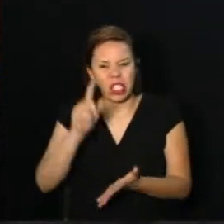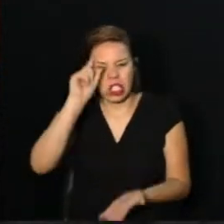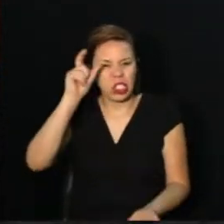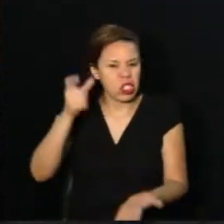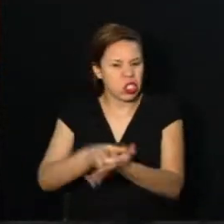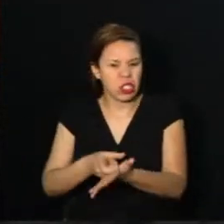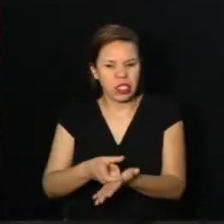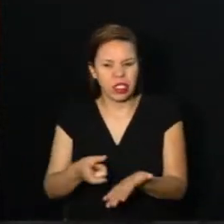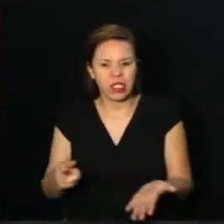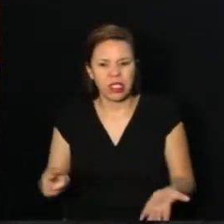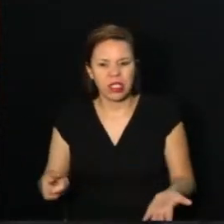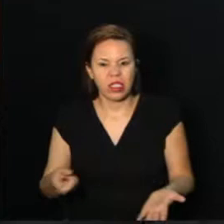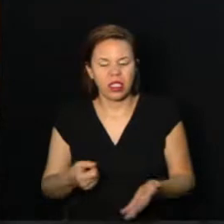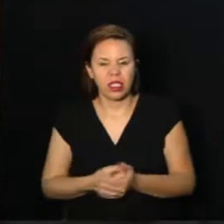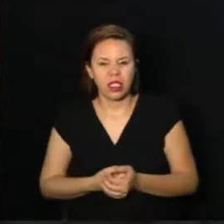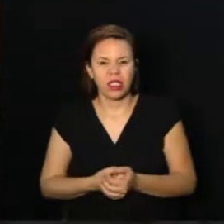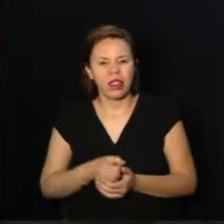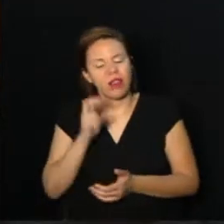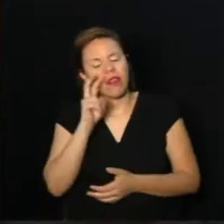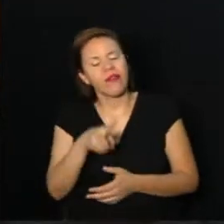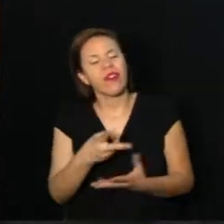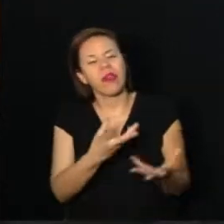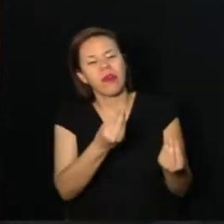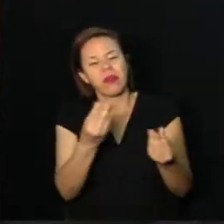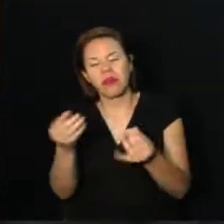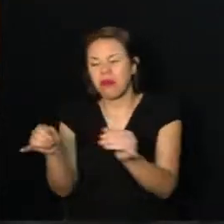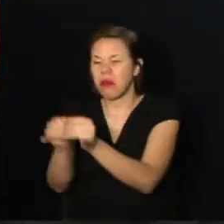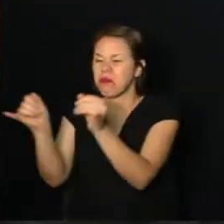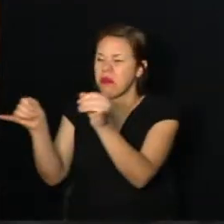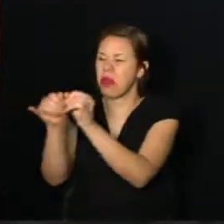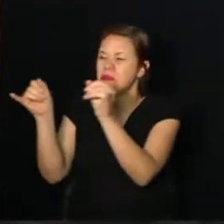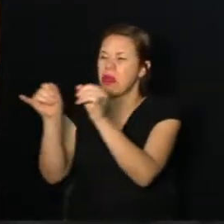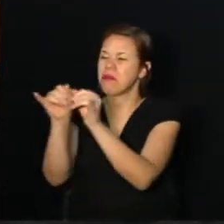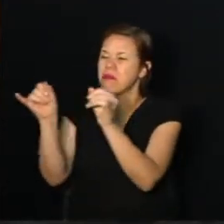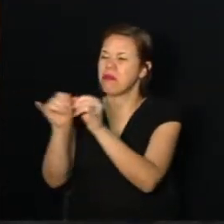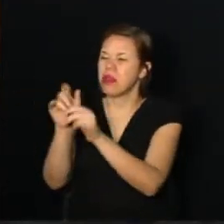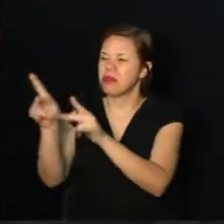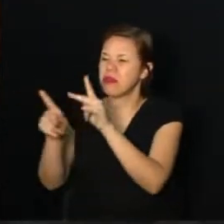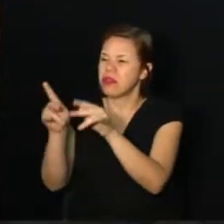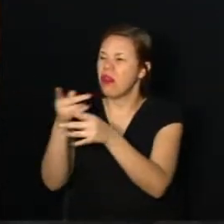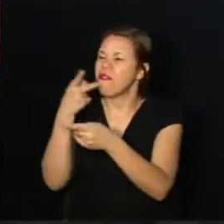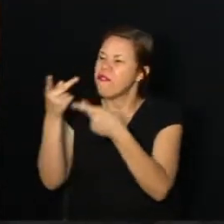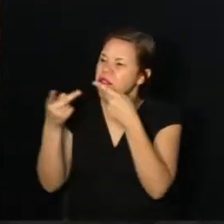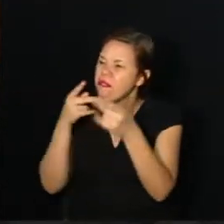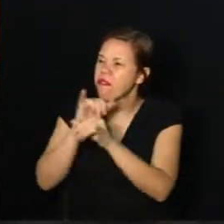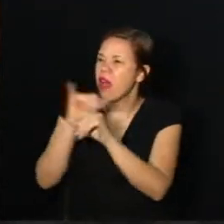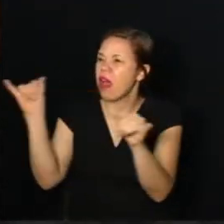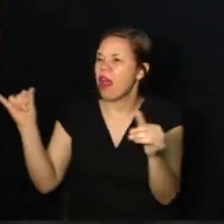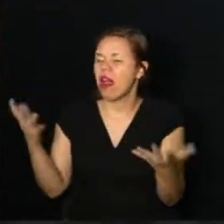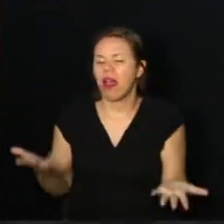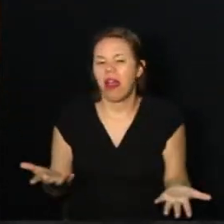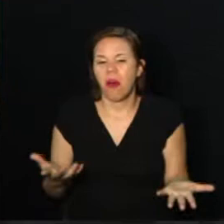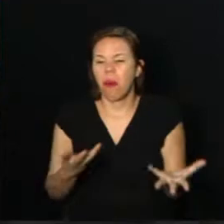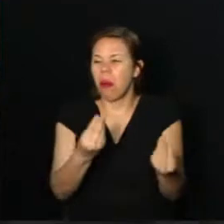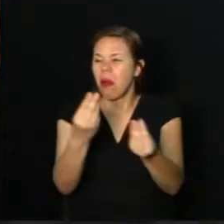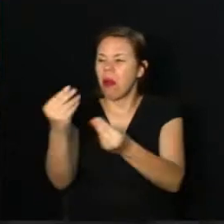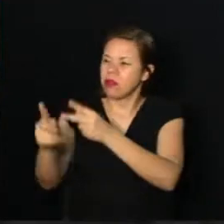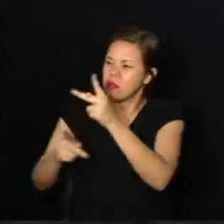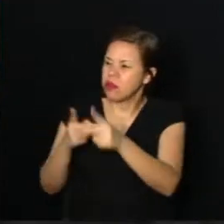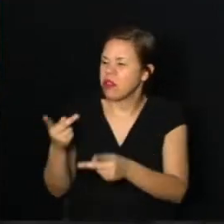dislexia, eu veja tanta bobagem, veja tanta